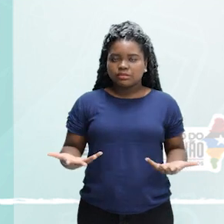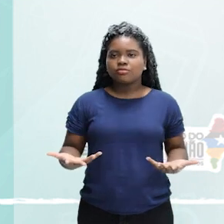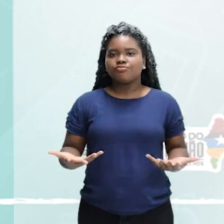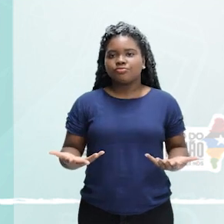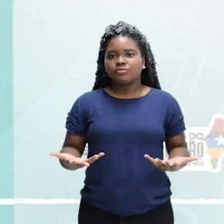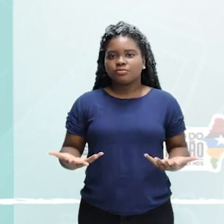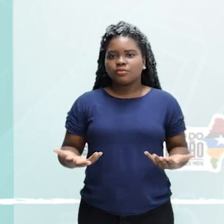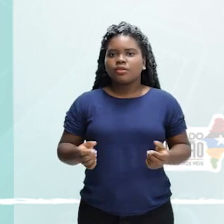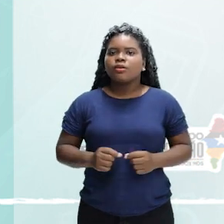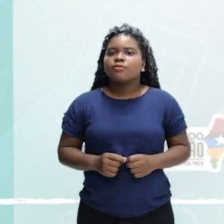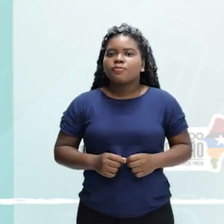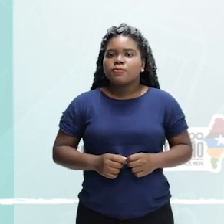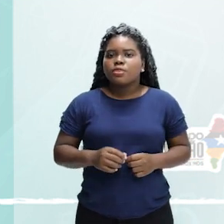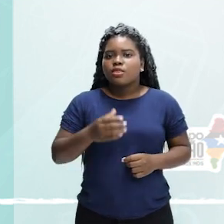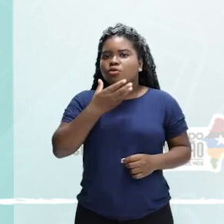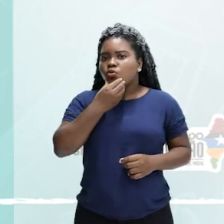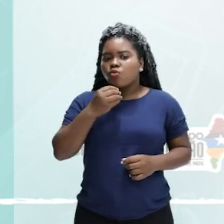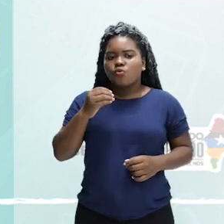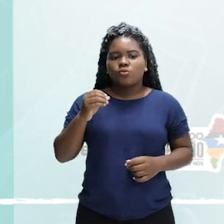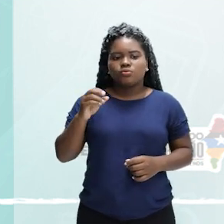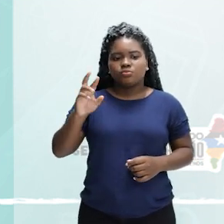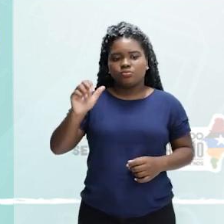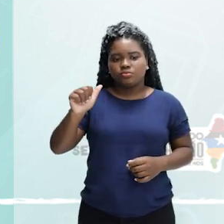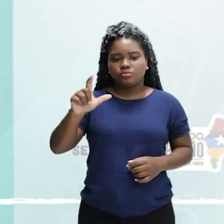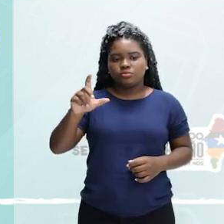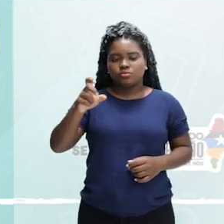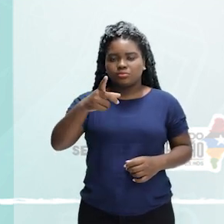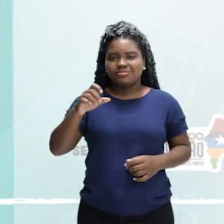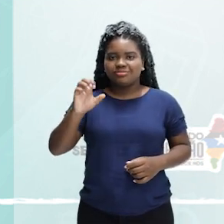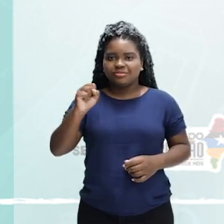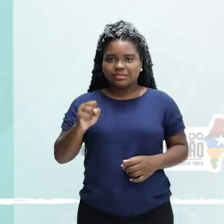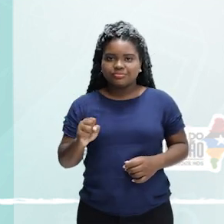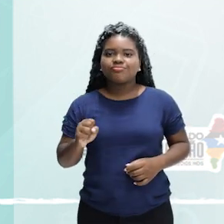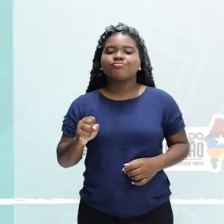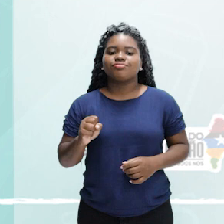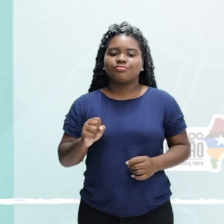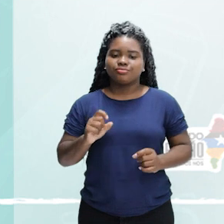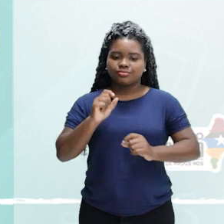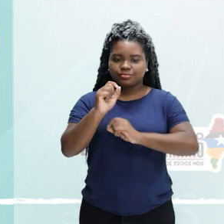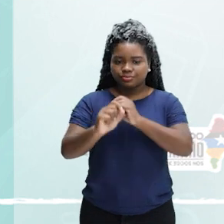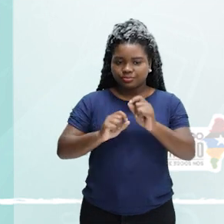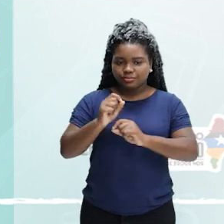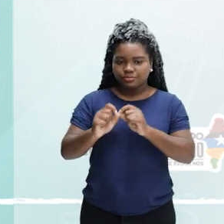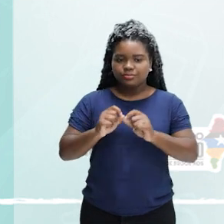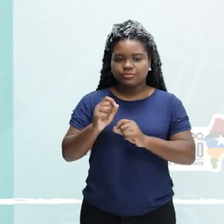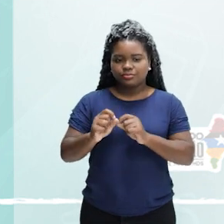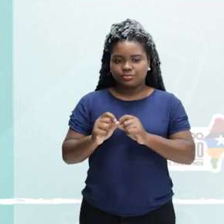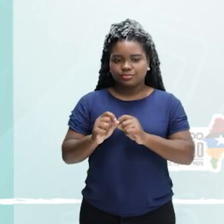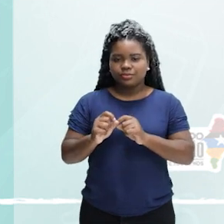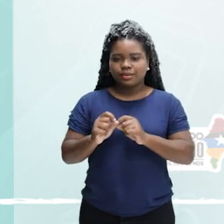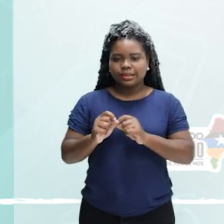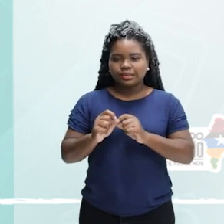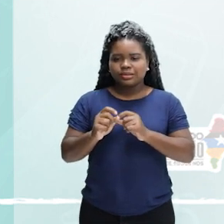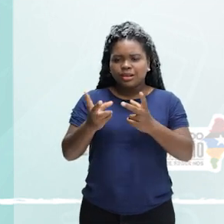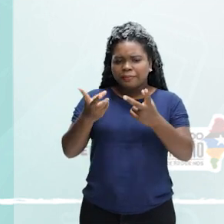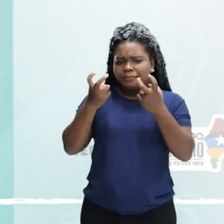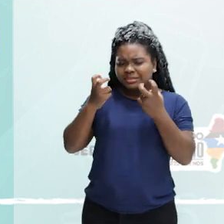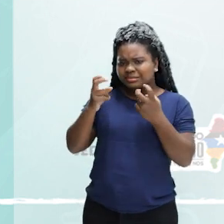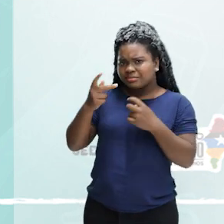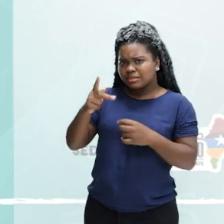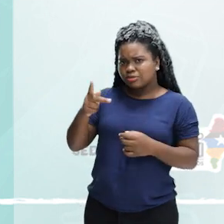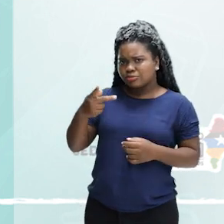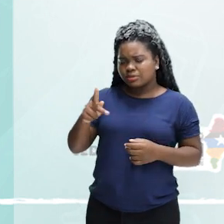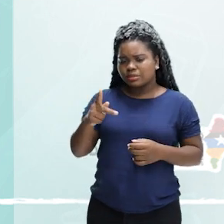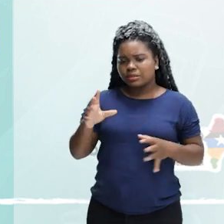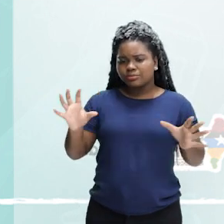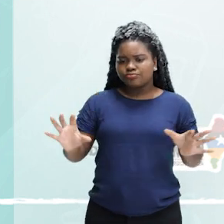muito a compreender a democracia na América, sobretudo nos Estados Unidos, ok? E na visão do Tocqueville, existe